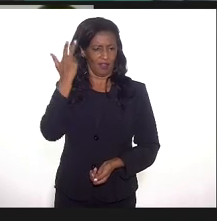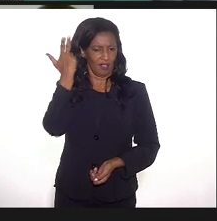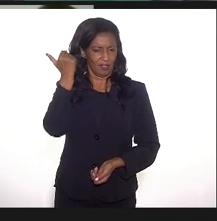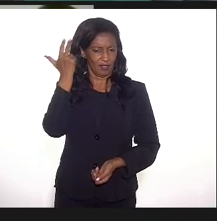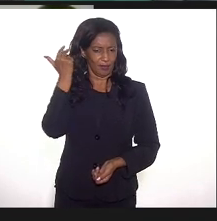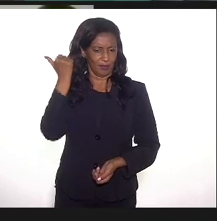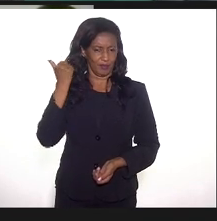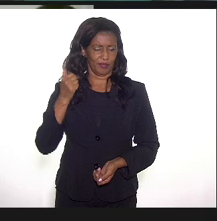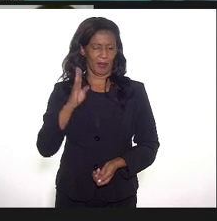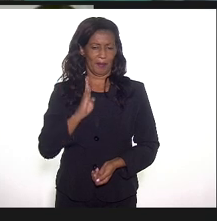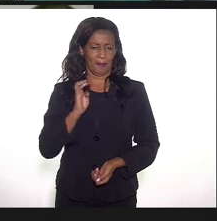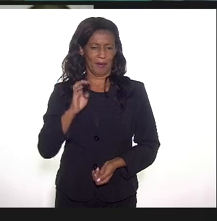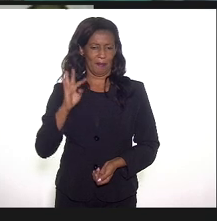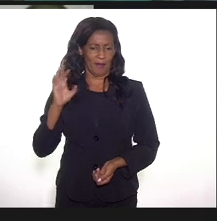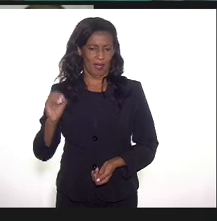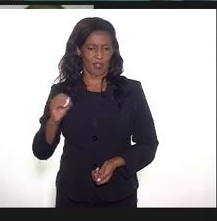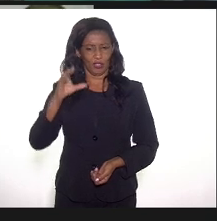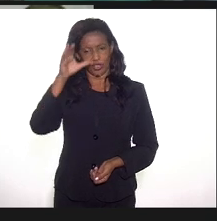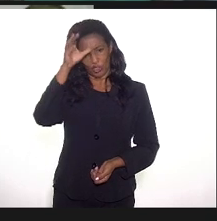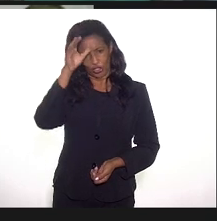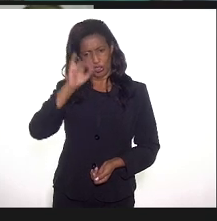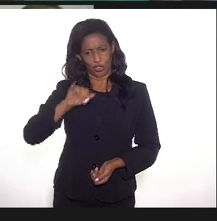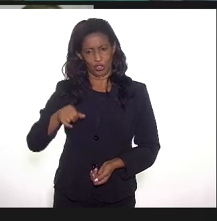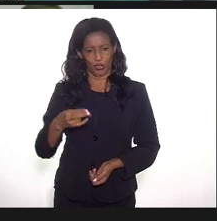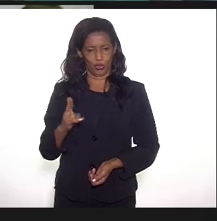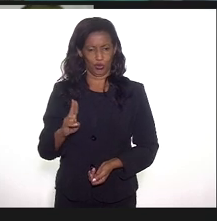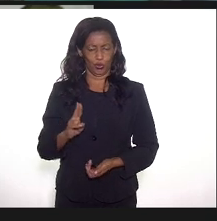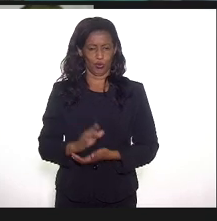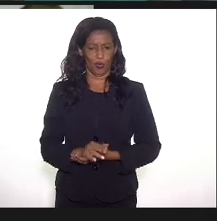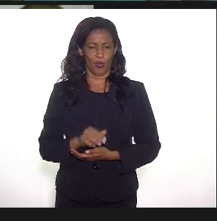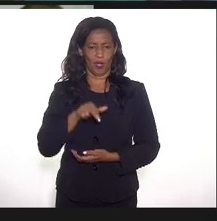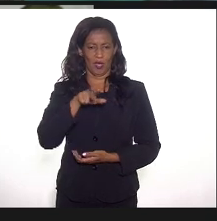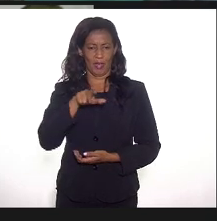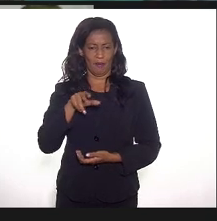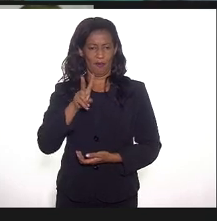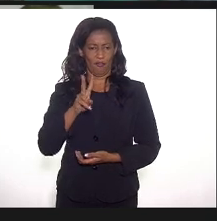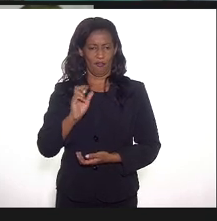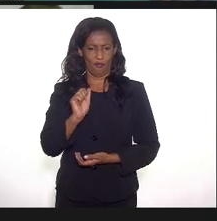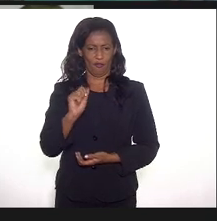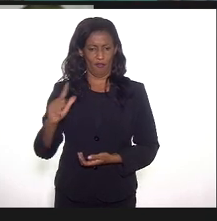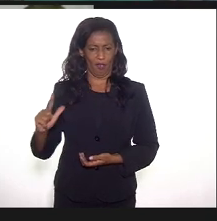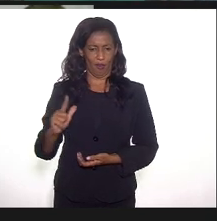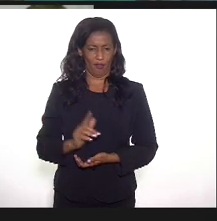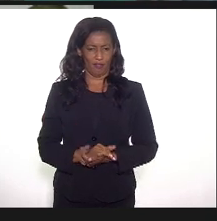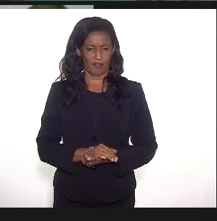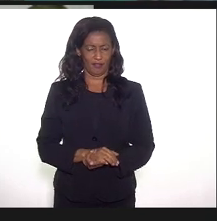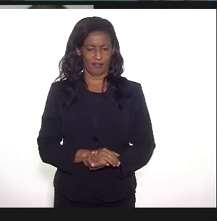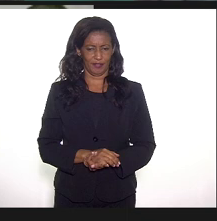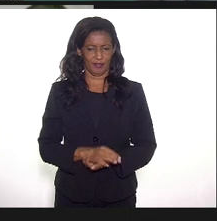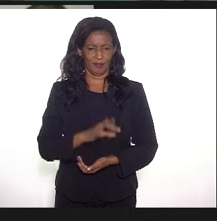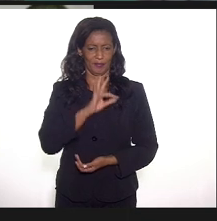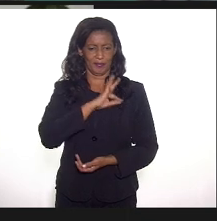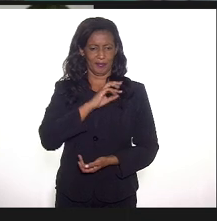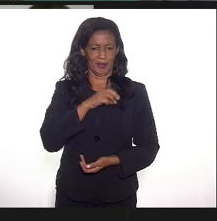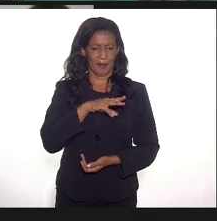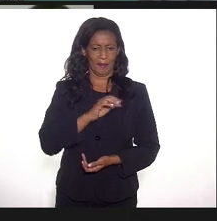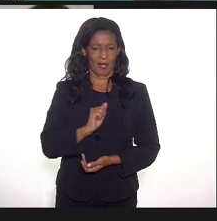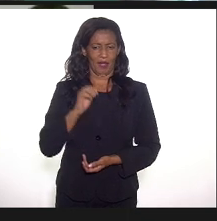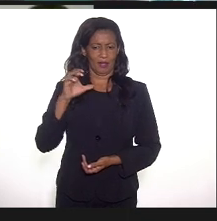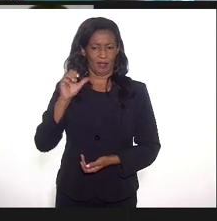Eliomar, Bebeto, tia Ju, meu irmão Val, Bebetão, Marta Rocha, Carlos